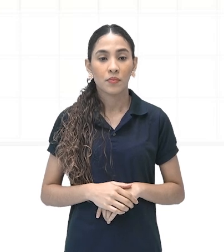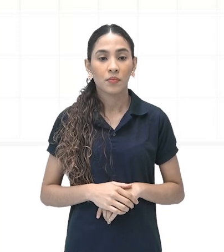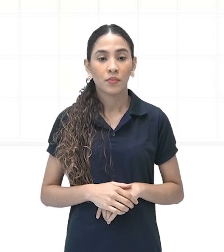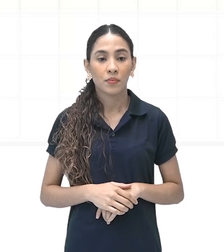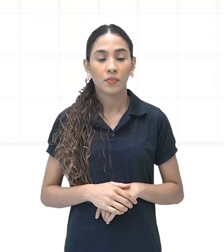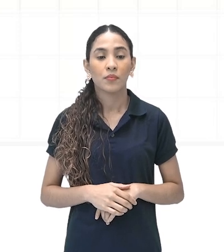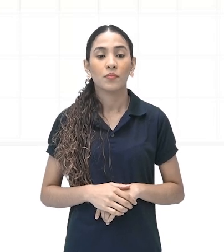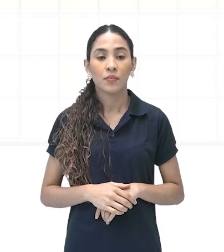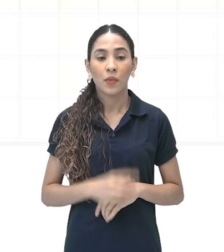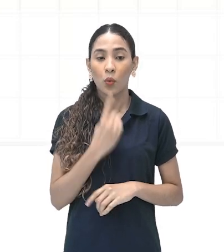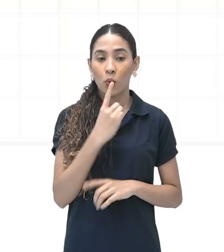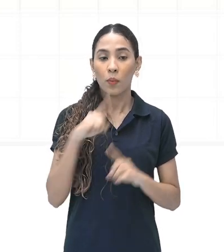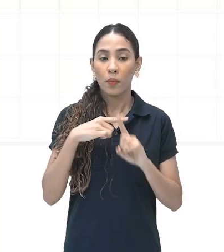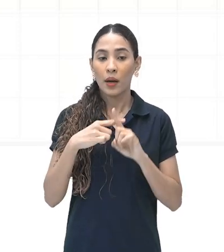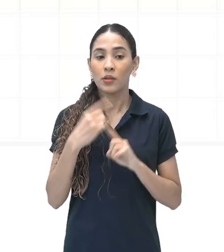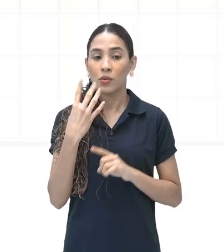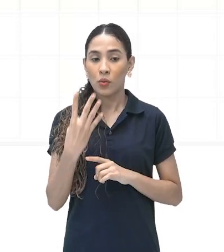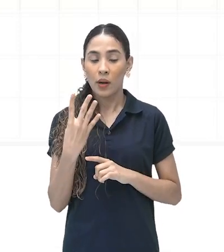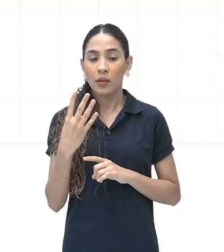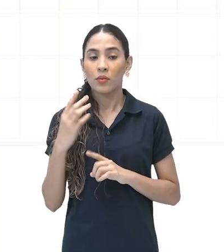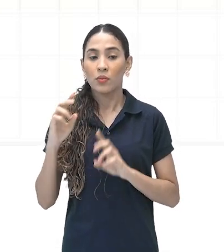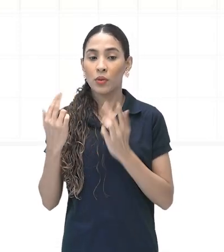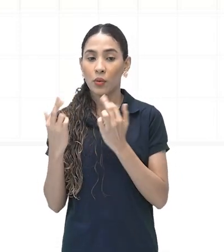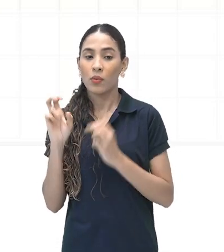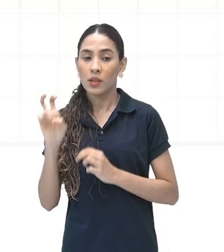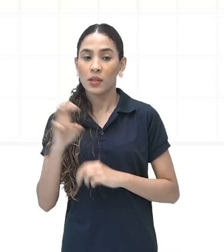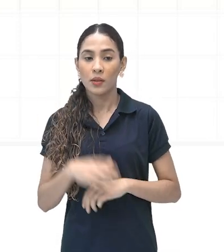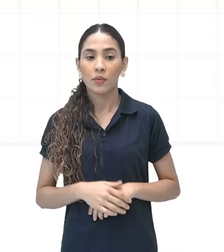Somando aqui, nós temos 1 mais 4, 5.